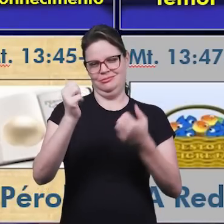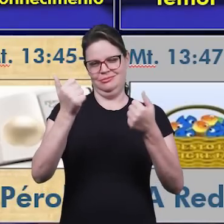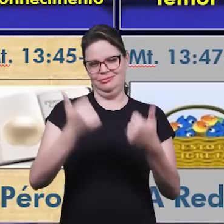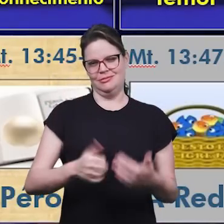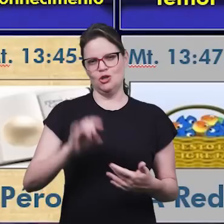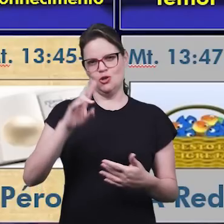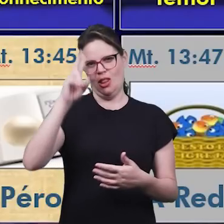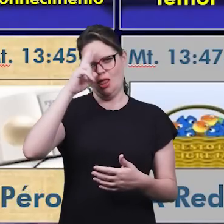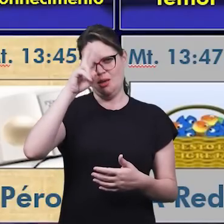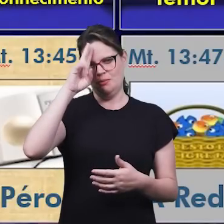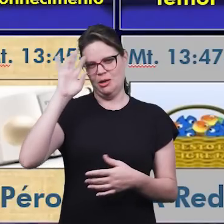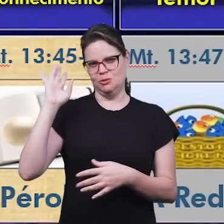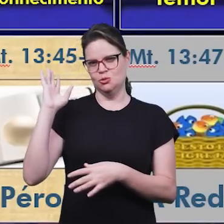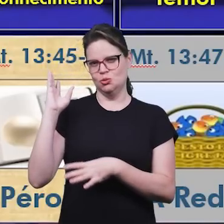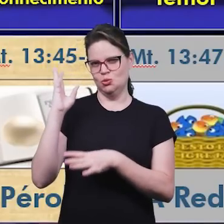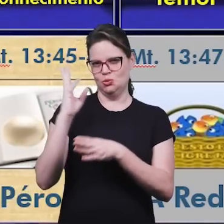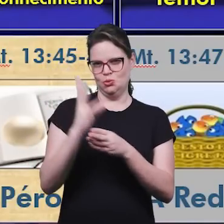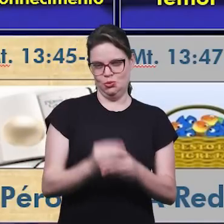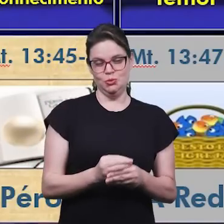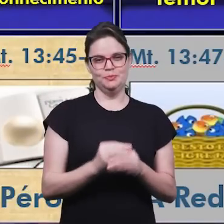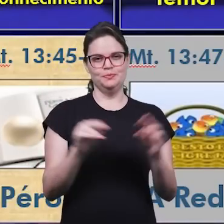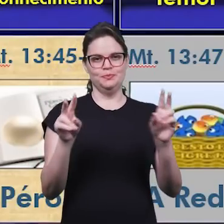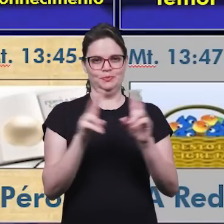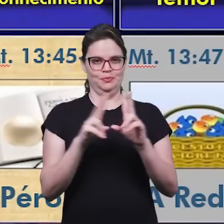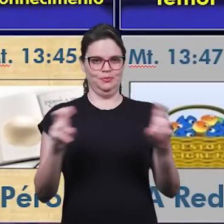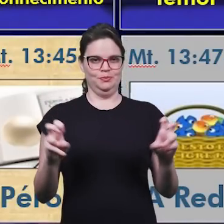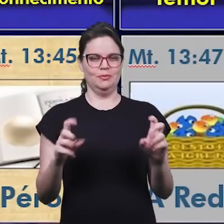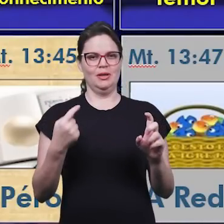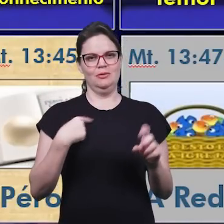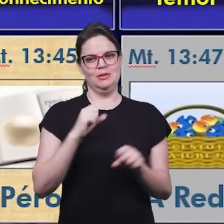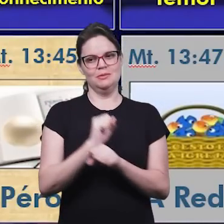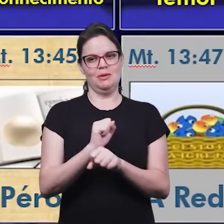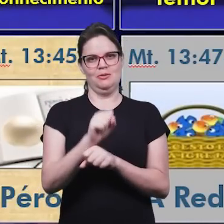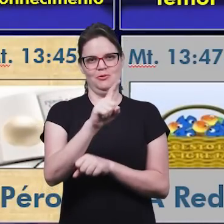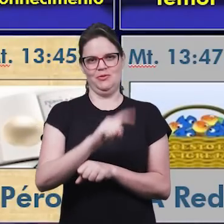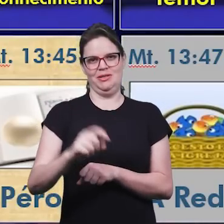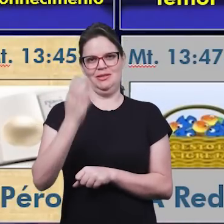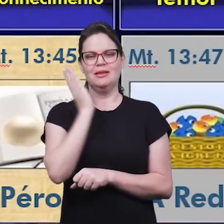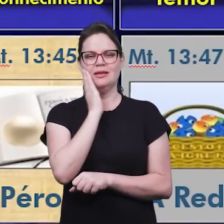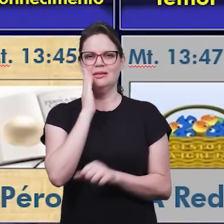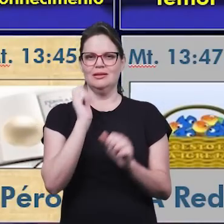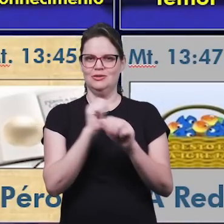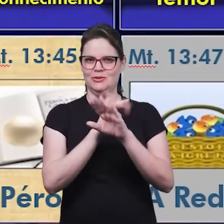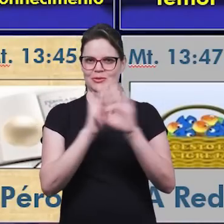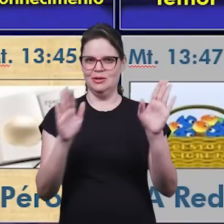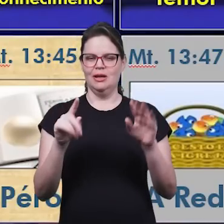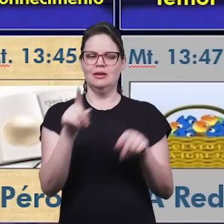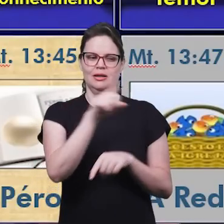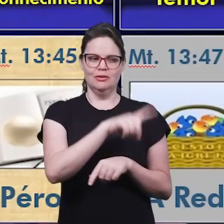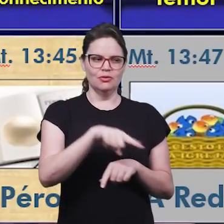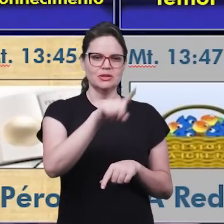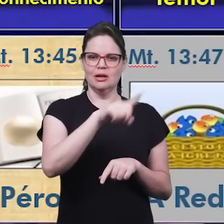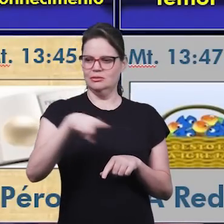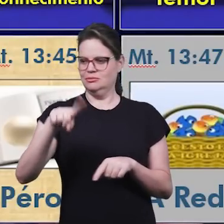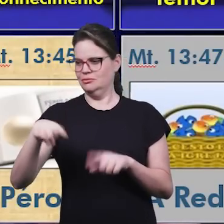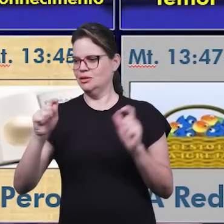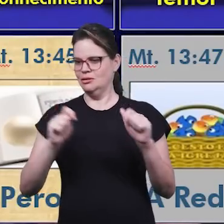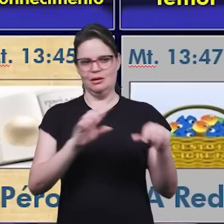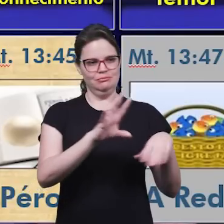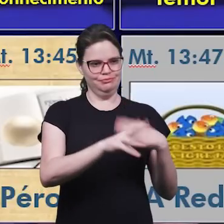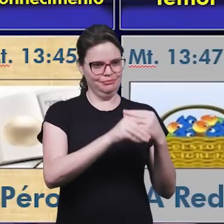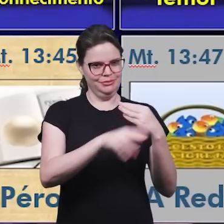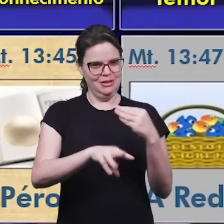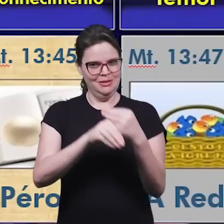só recordando e os assuntos, e esperamos que os demais companheiros